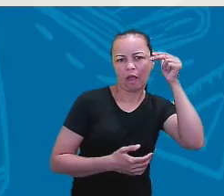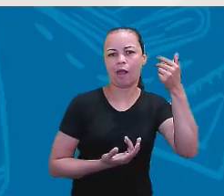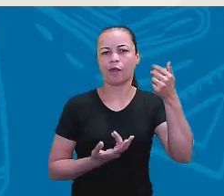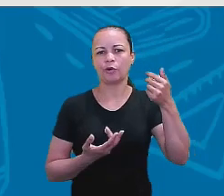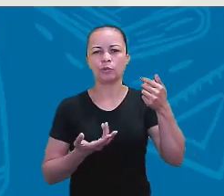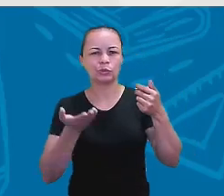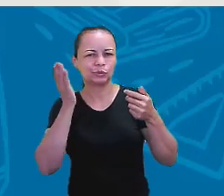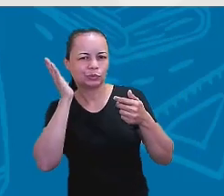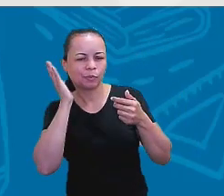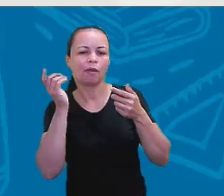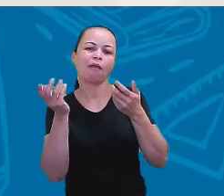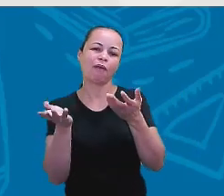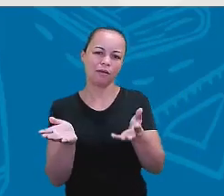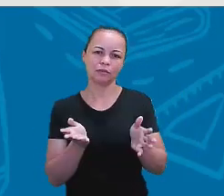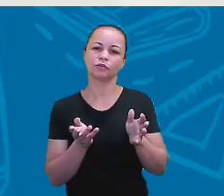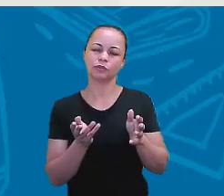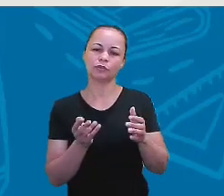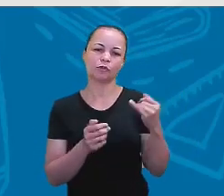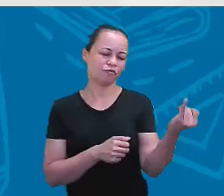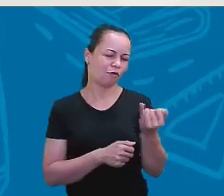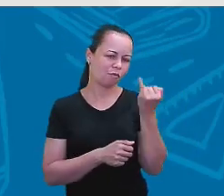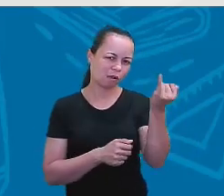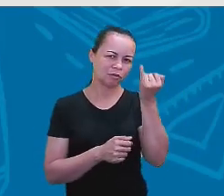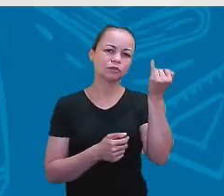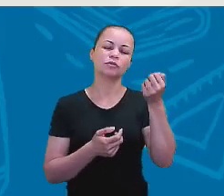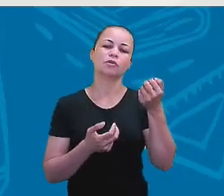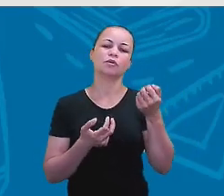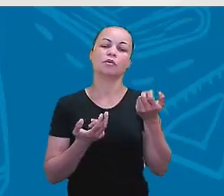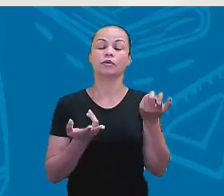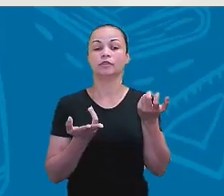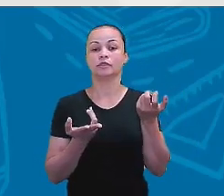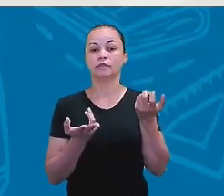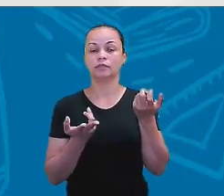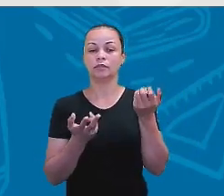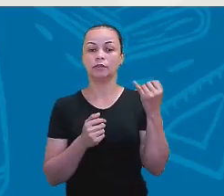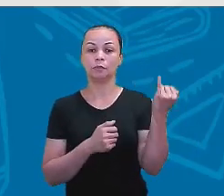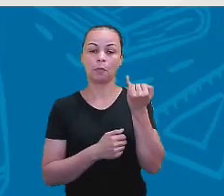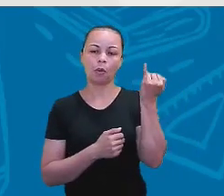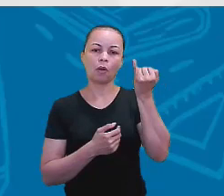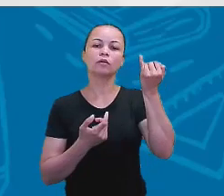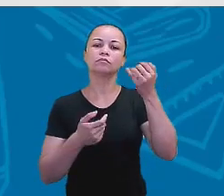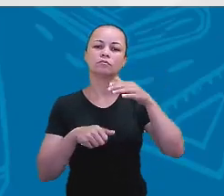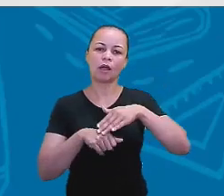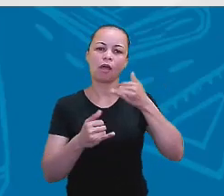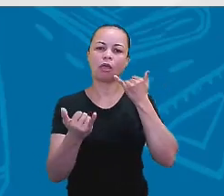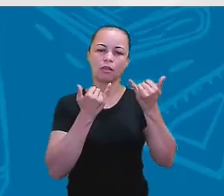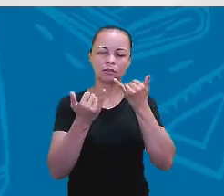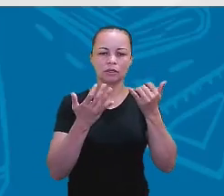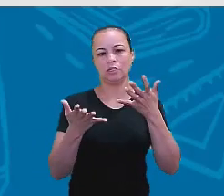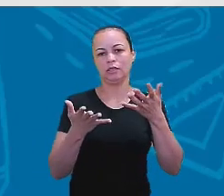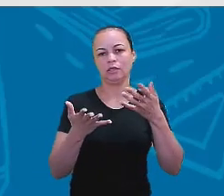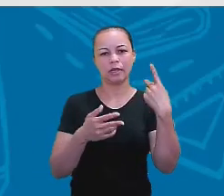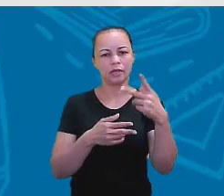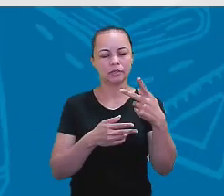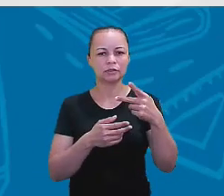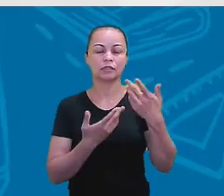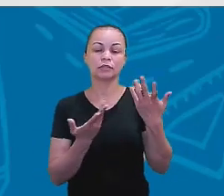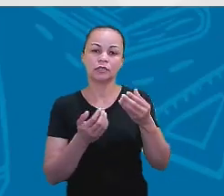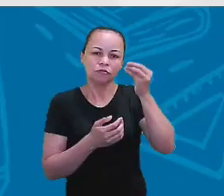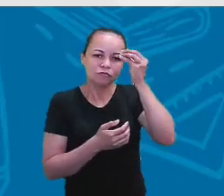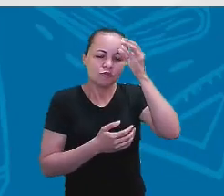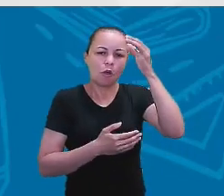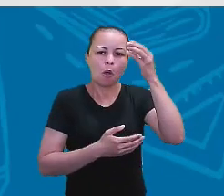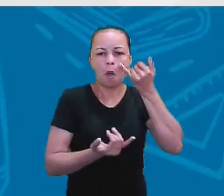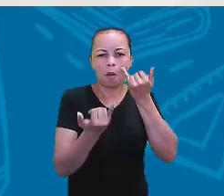são informações, gente, que são importantes dentro do campo dessas ideias. Então, lembre-se, esse assunto dialoga com muitos outros saberes. Eu estou invocando aqui